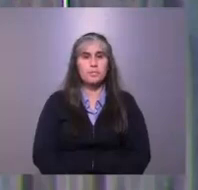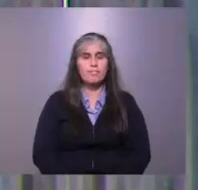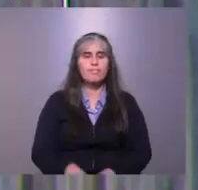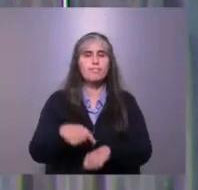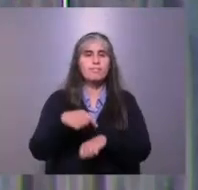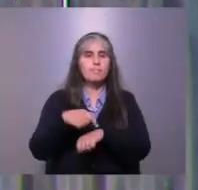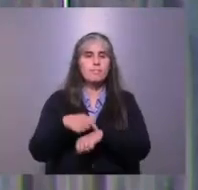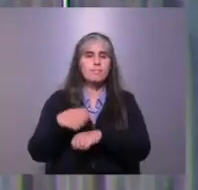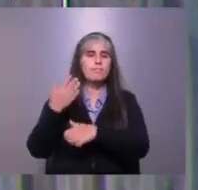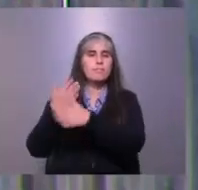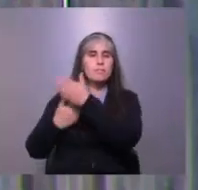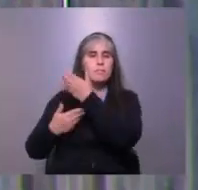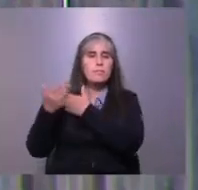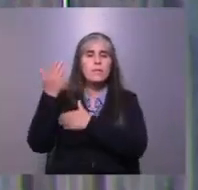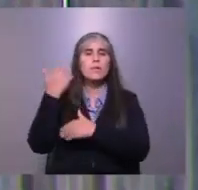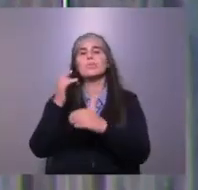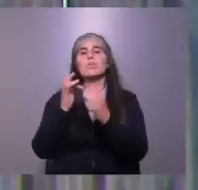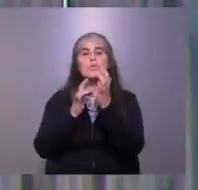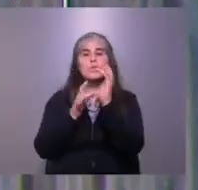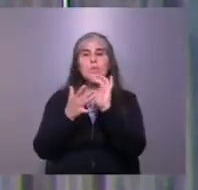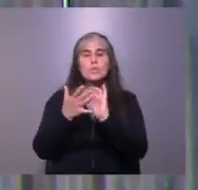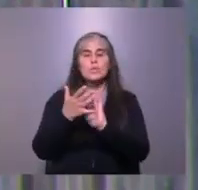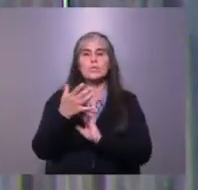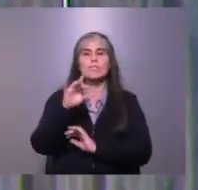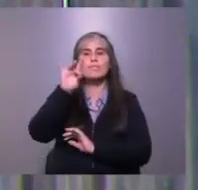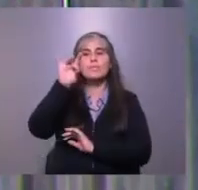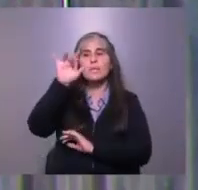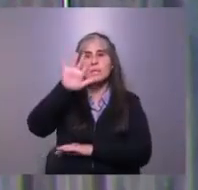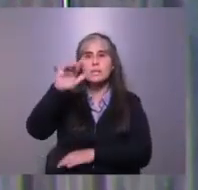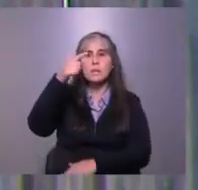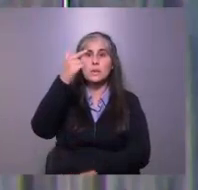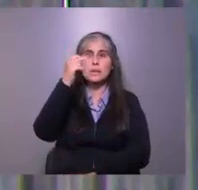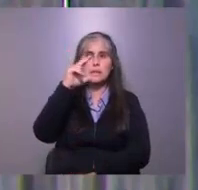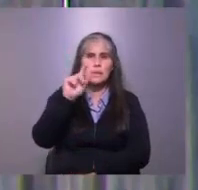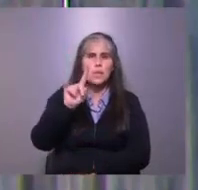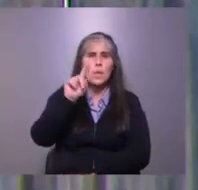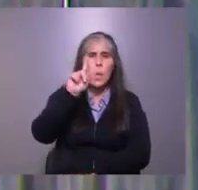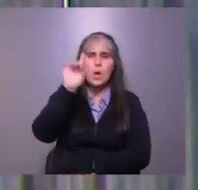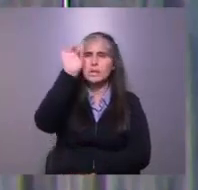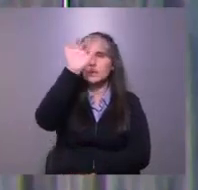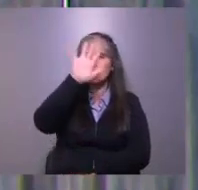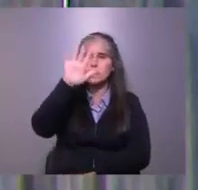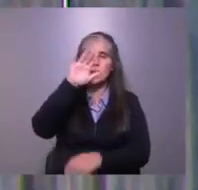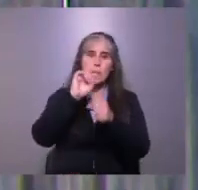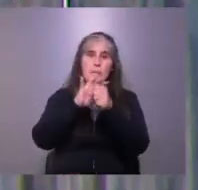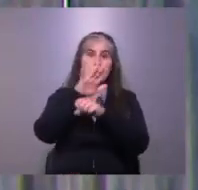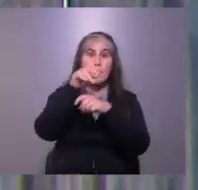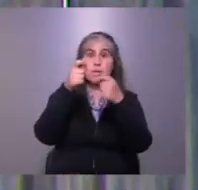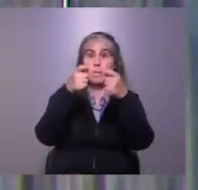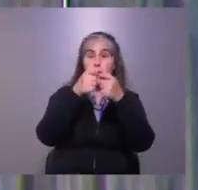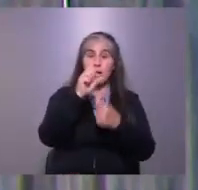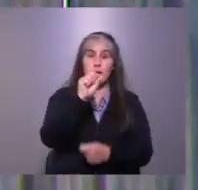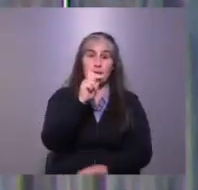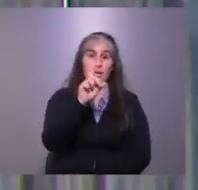Senhor. Naquele tempo, Jesus deixou de novo a região de Tiro e, passando por Sidónia, veio para o mar